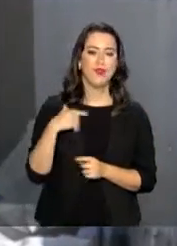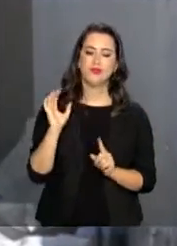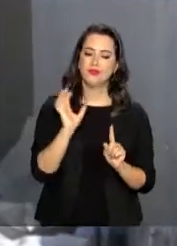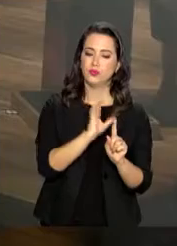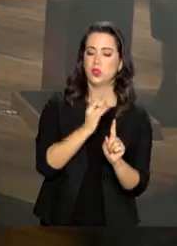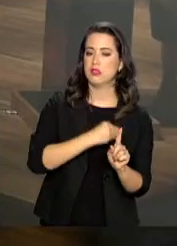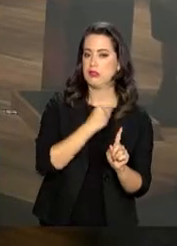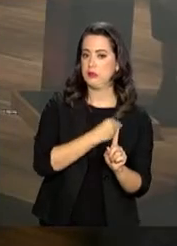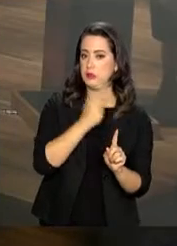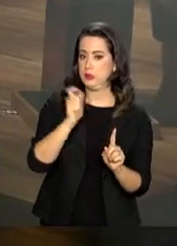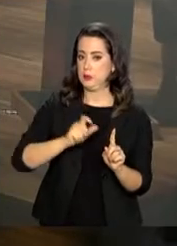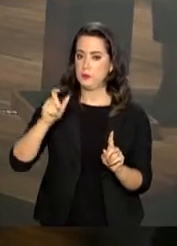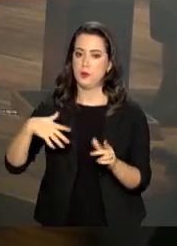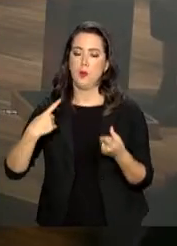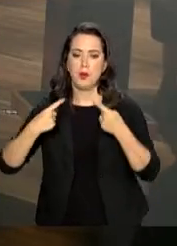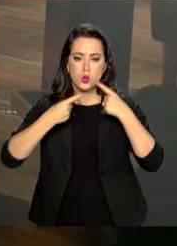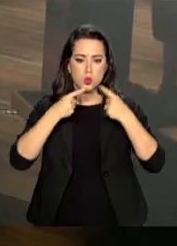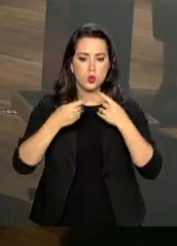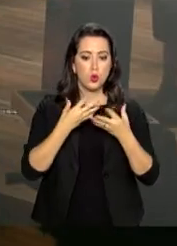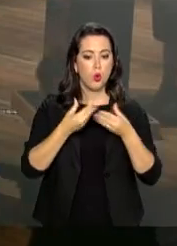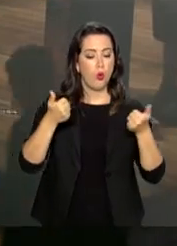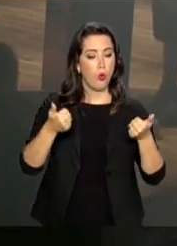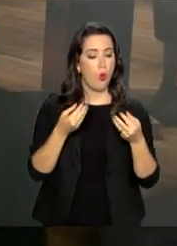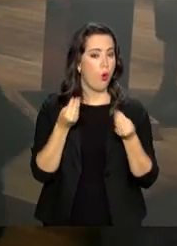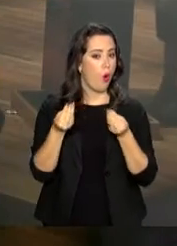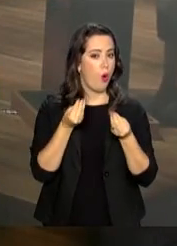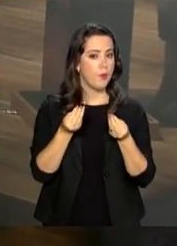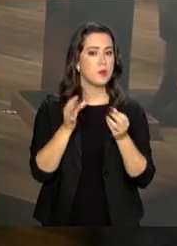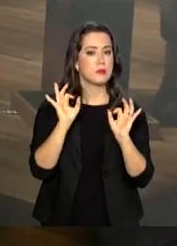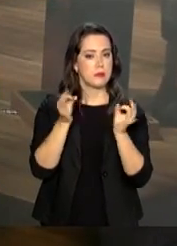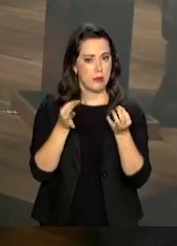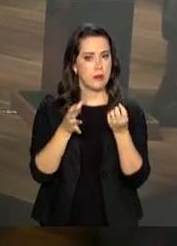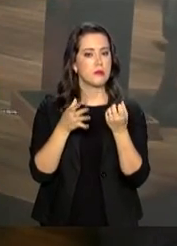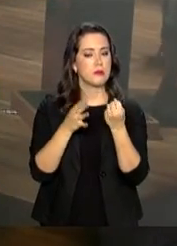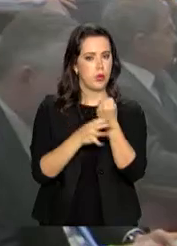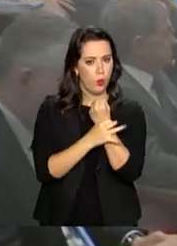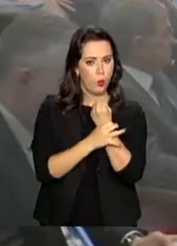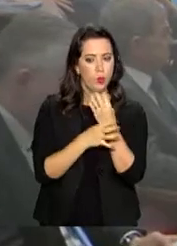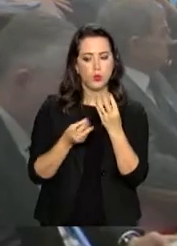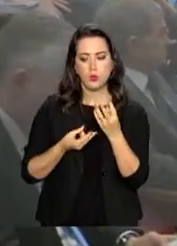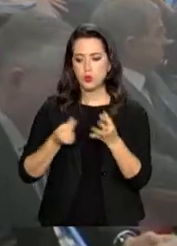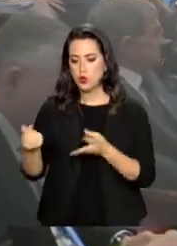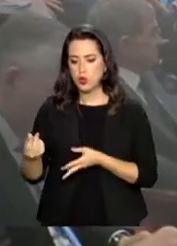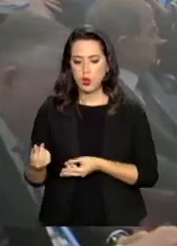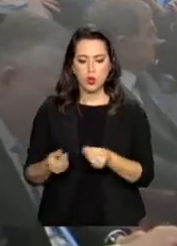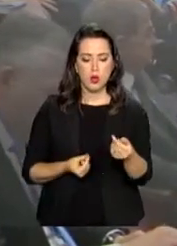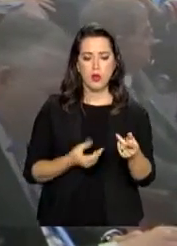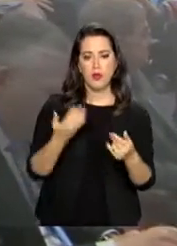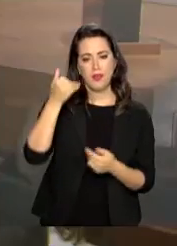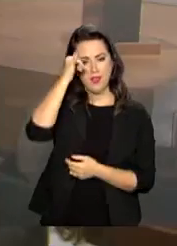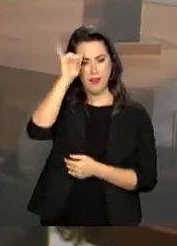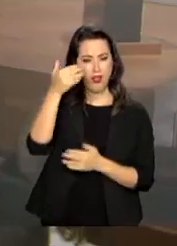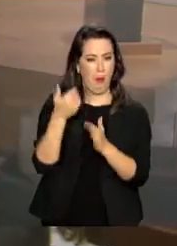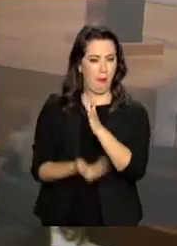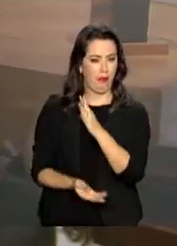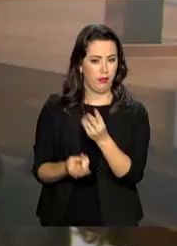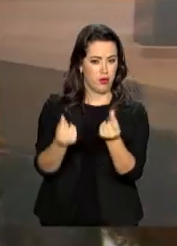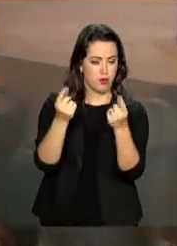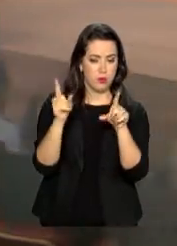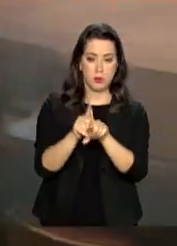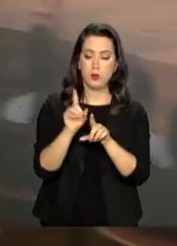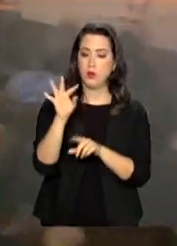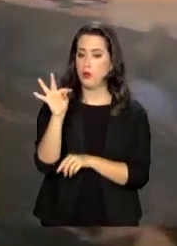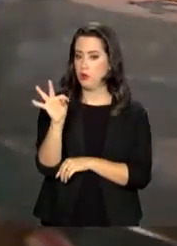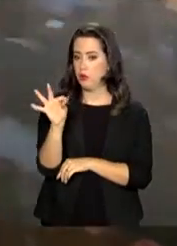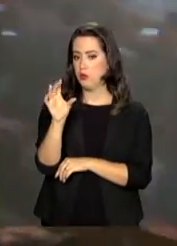população para discutir formas de assegurar a execução correta das ações públicas e evitar o desperdício o tribunal de